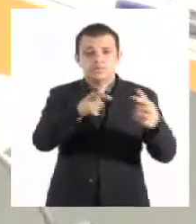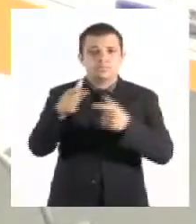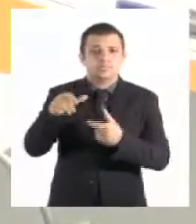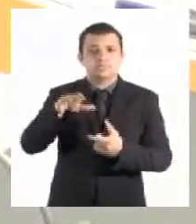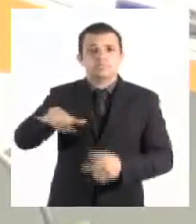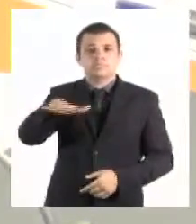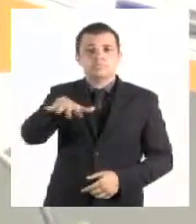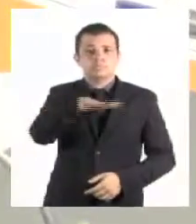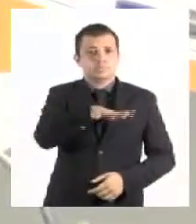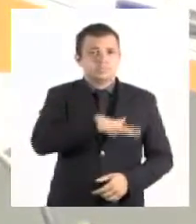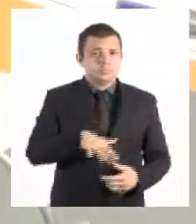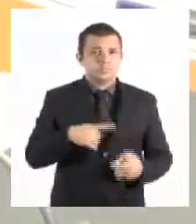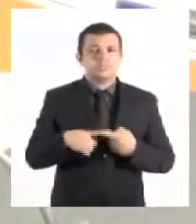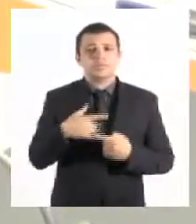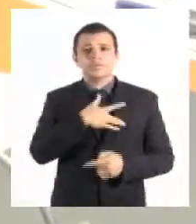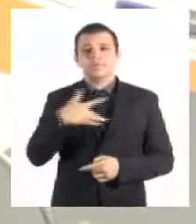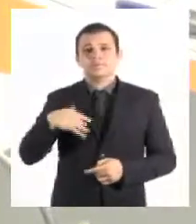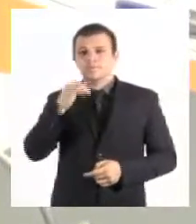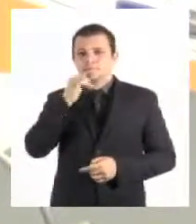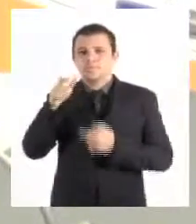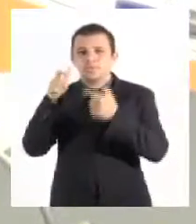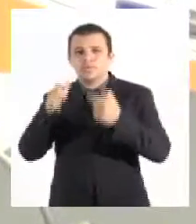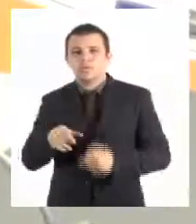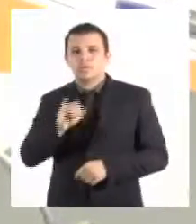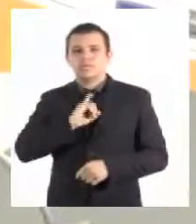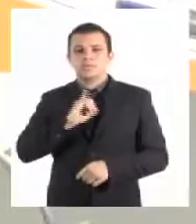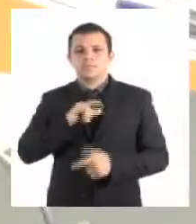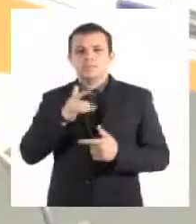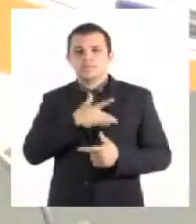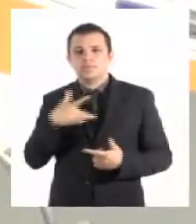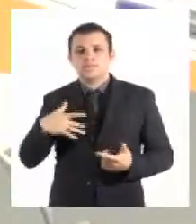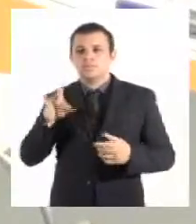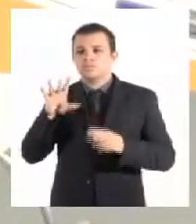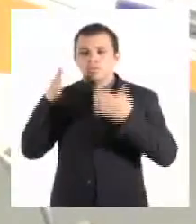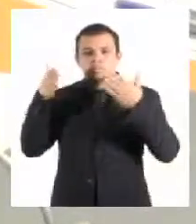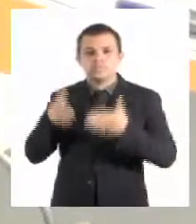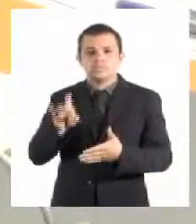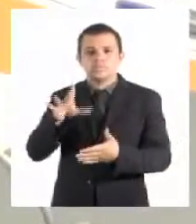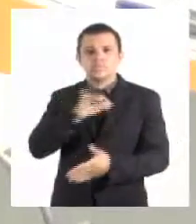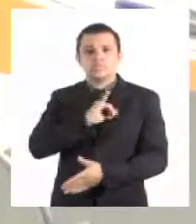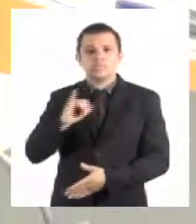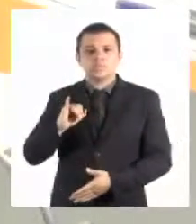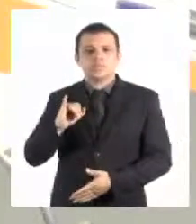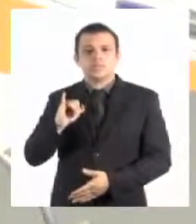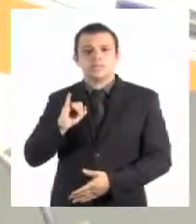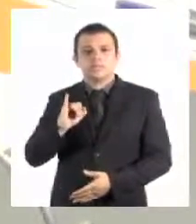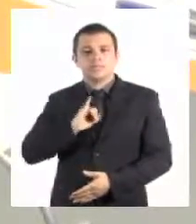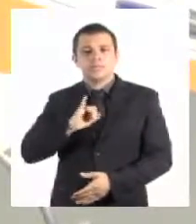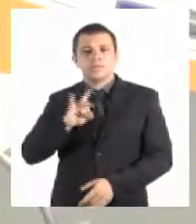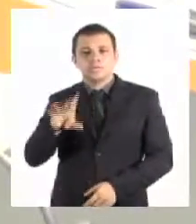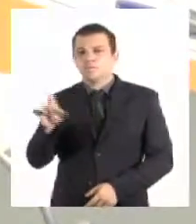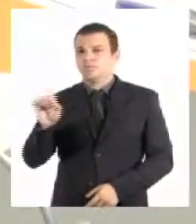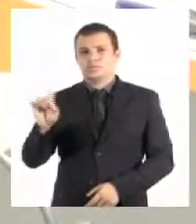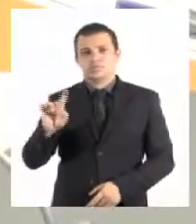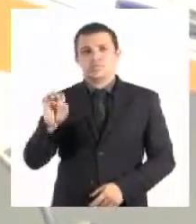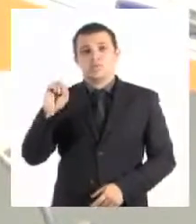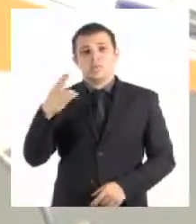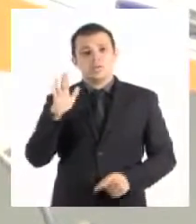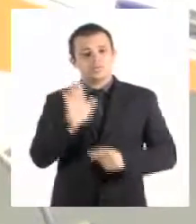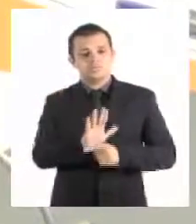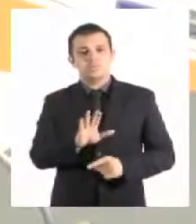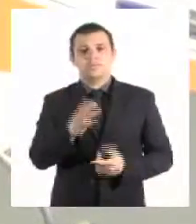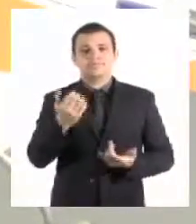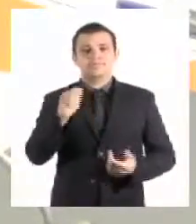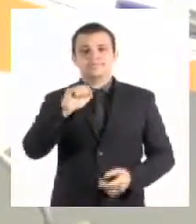saúde de Imperatriz, por exemplo, ela não atende só Imperatriz. A saúde de Açailândia, ela não atende só Açailândia.